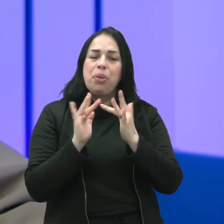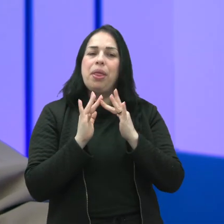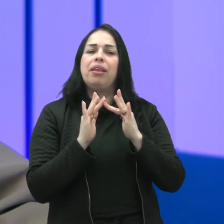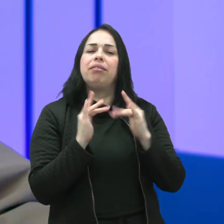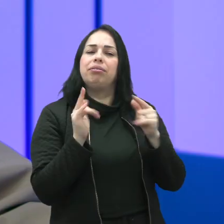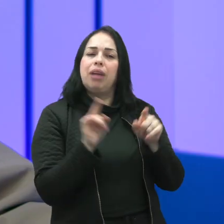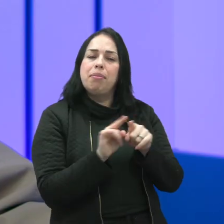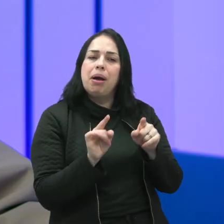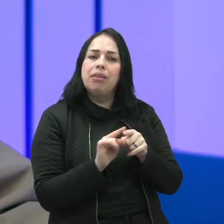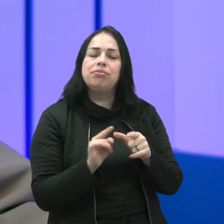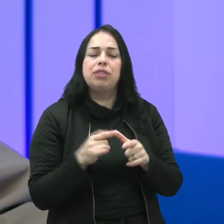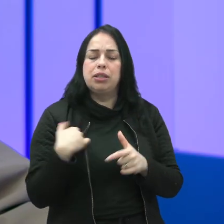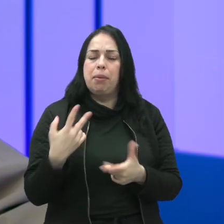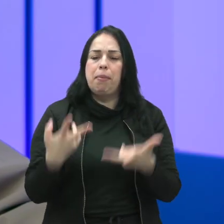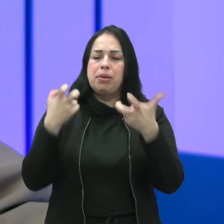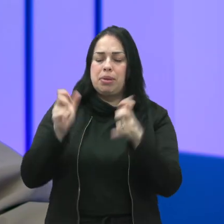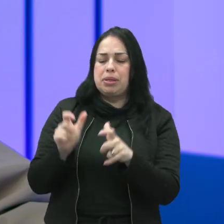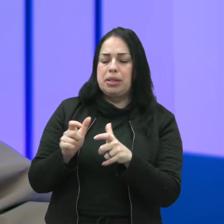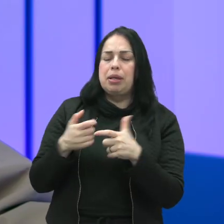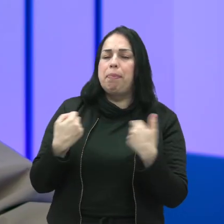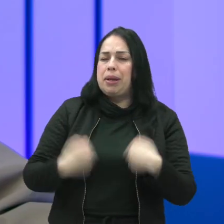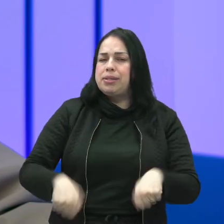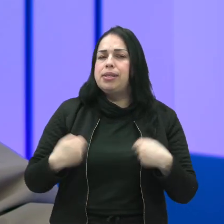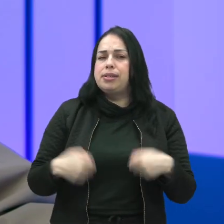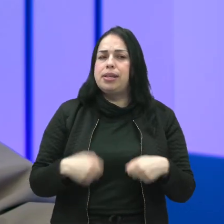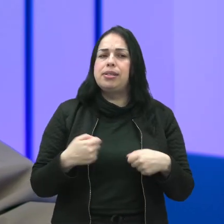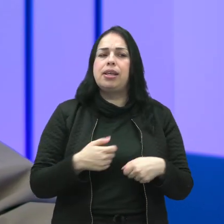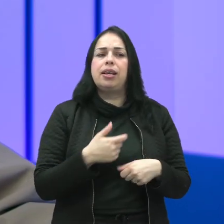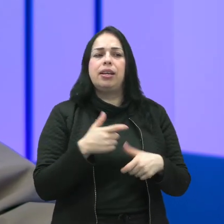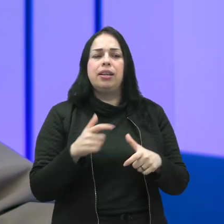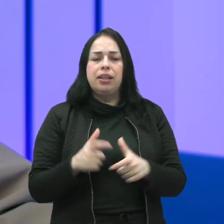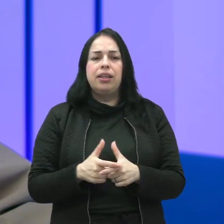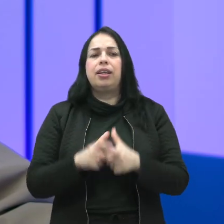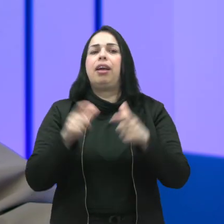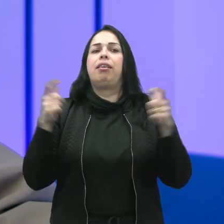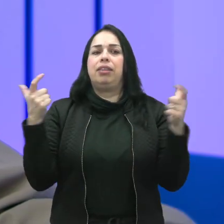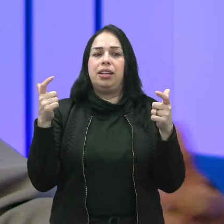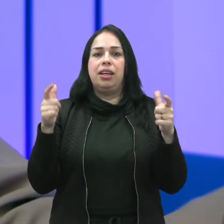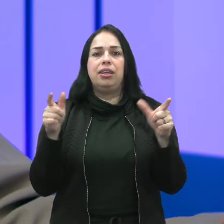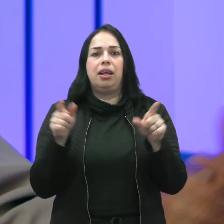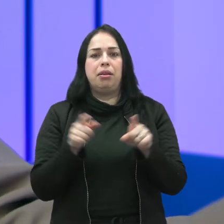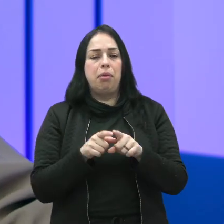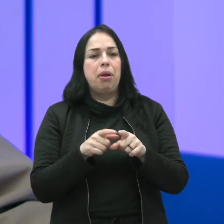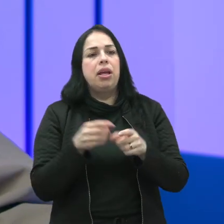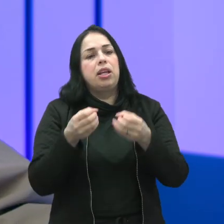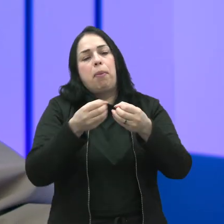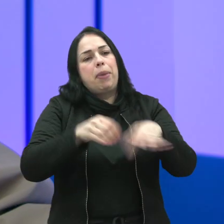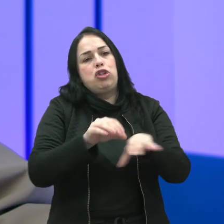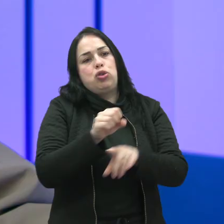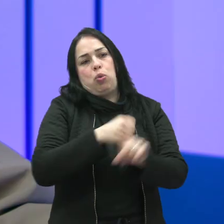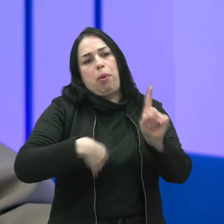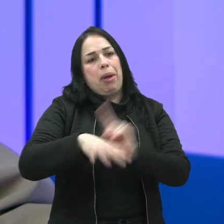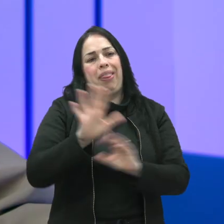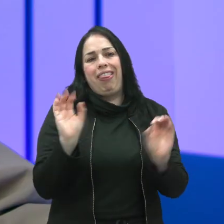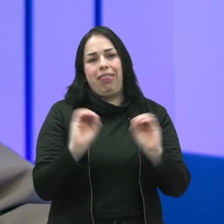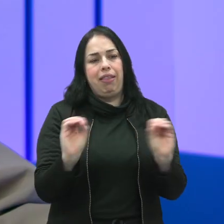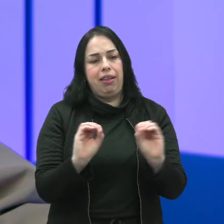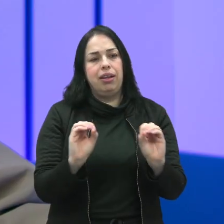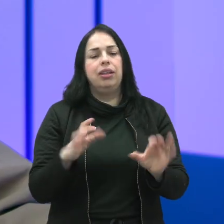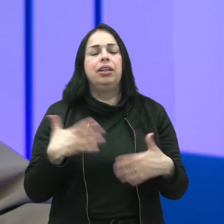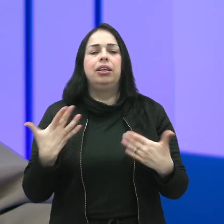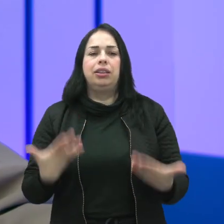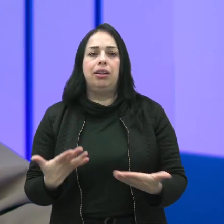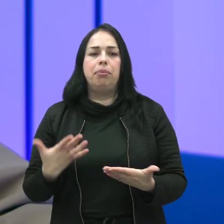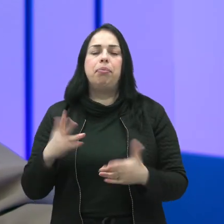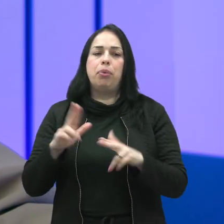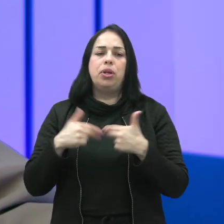gente vê cada vez mais vai crescendo essa necessidade. A gente tem um outro tipo de agricultura que não cria tanto impacto no meio ambiente igual a gente vem criando